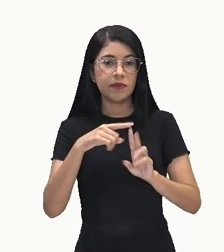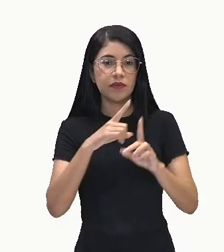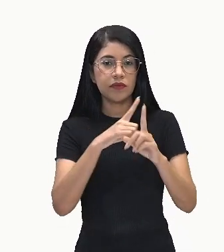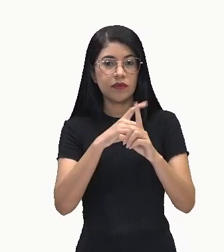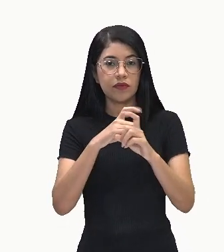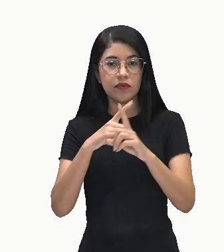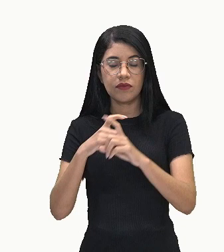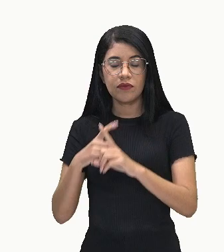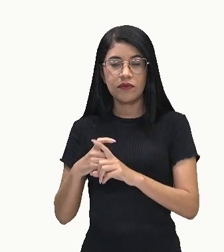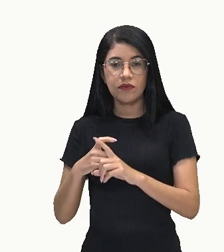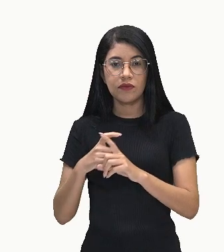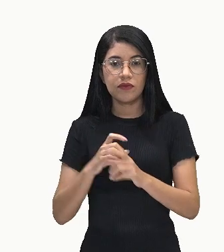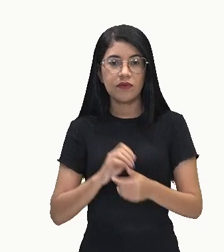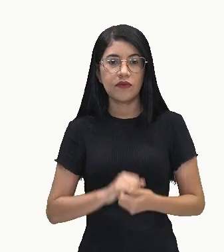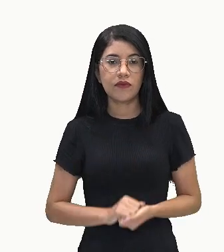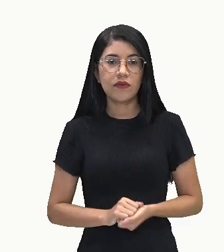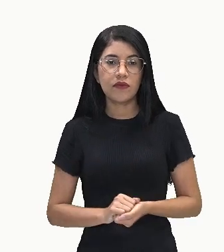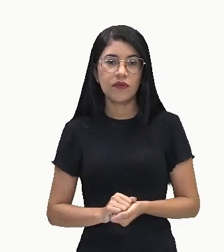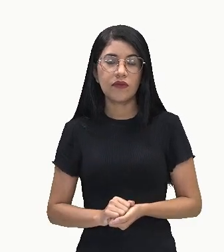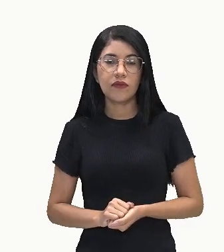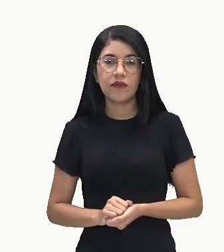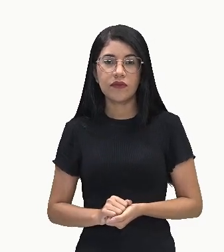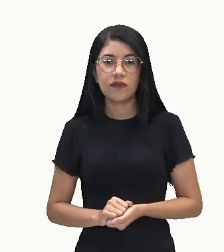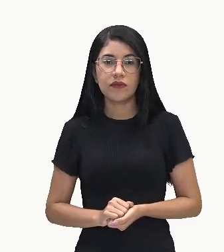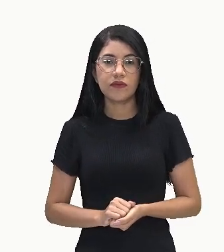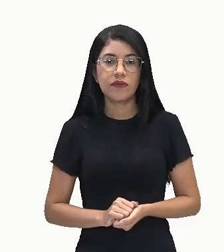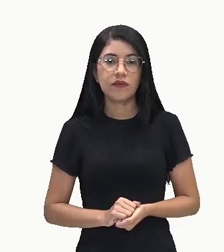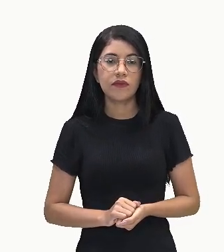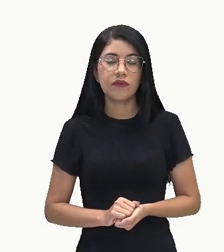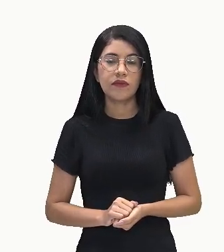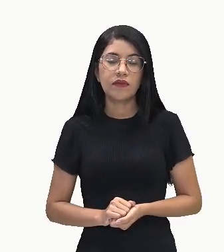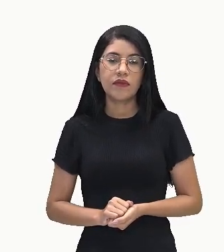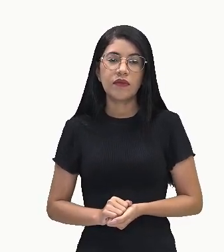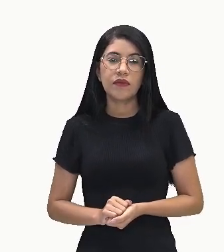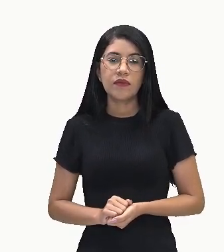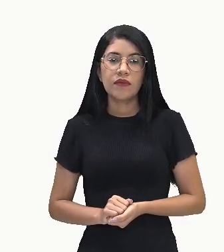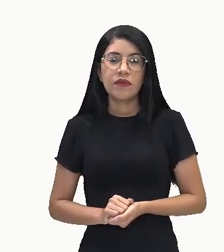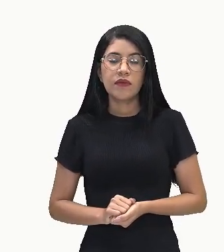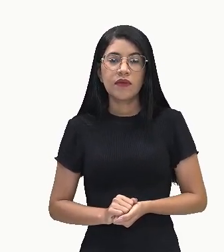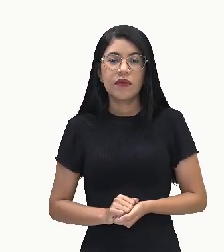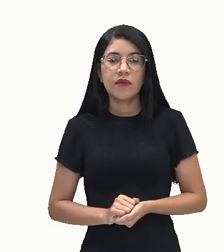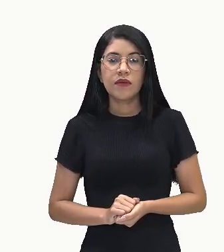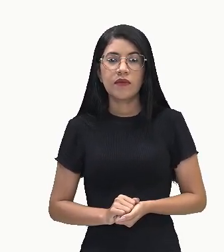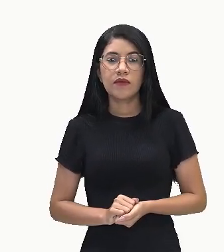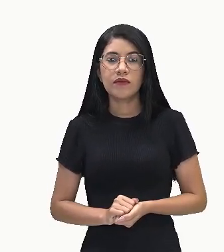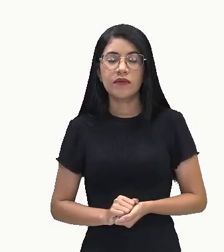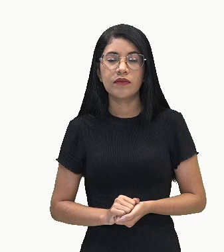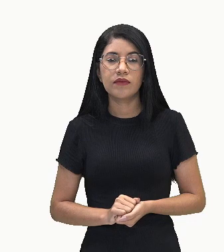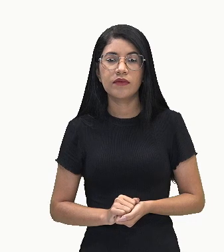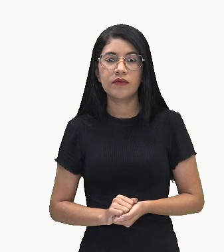nosso polinômio do segundo grau, na nossa equação. Então, vamos a ela.